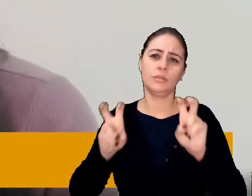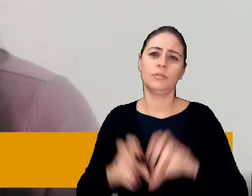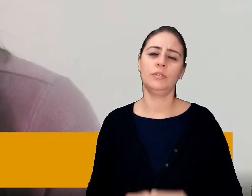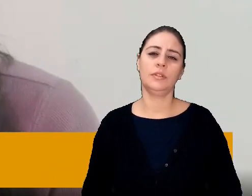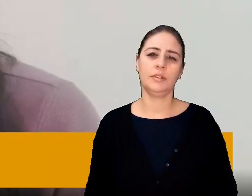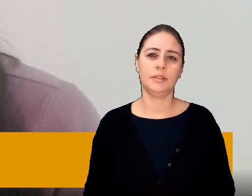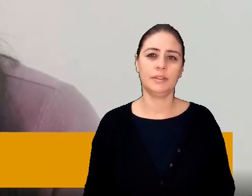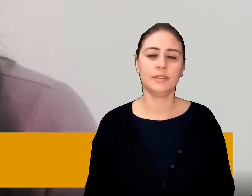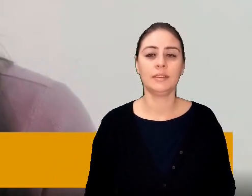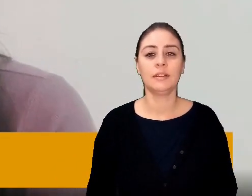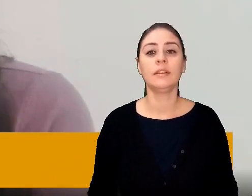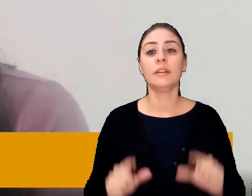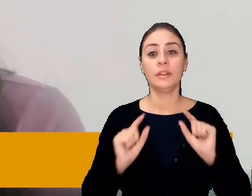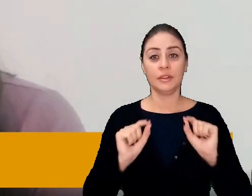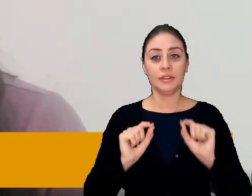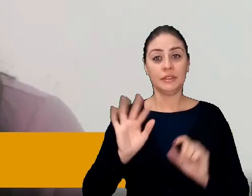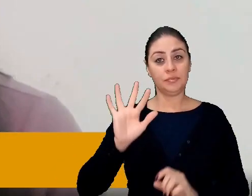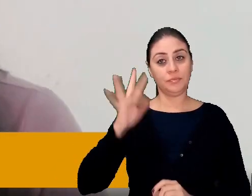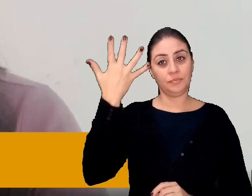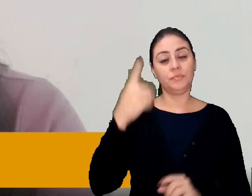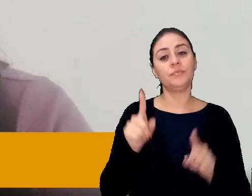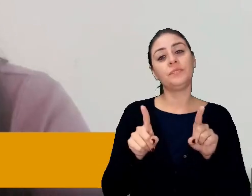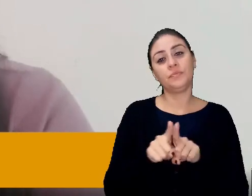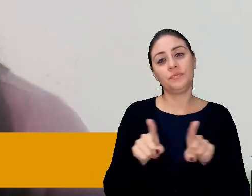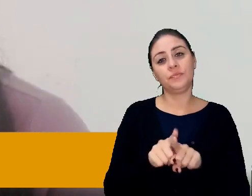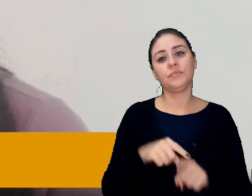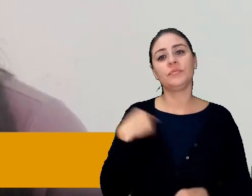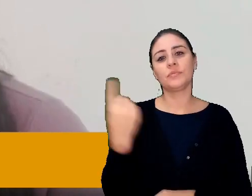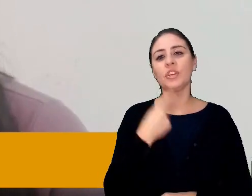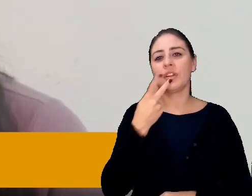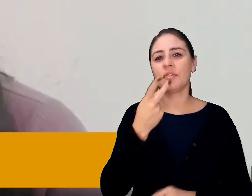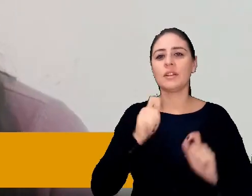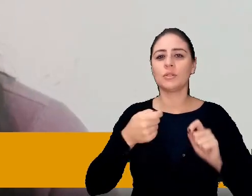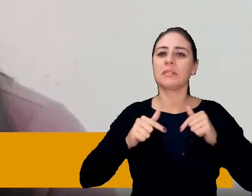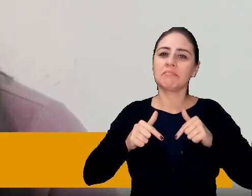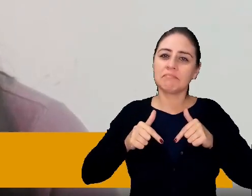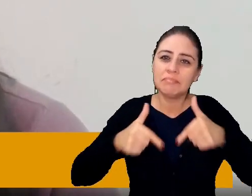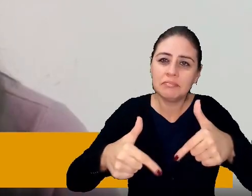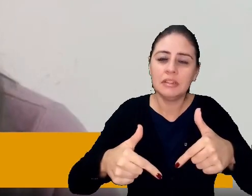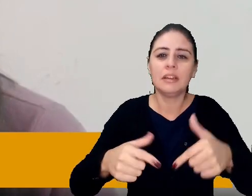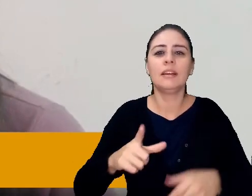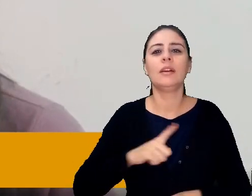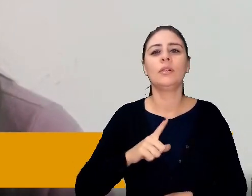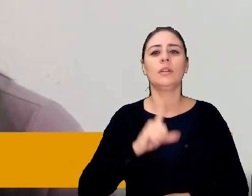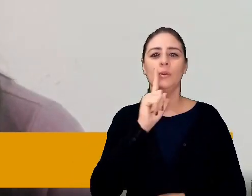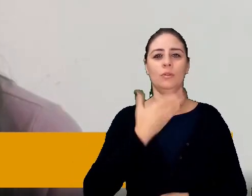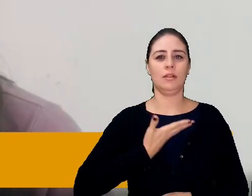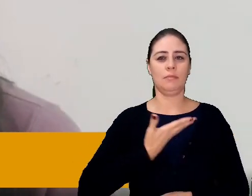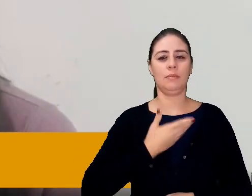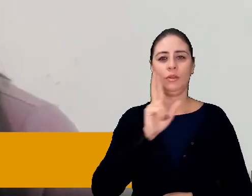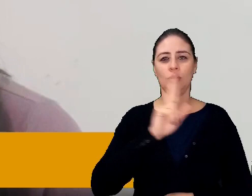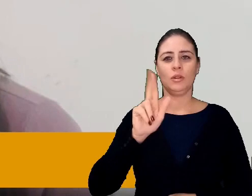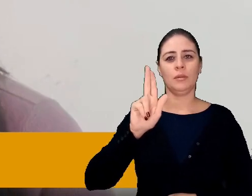que tem acontecido também, a gente falou muito de ativismo, mas eu tenho um amigo chamado Gustavo Caboclo, que ele que me fez